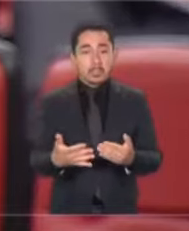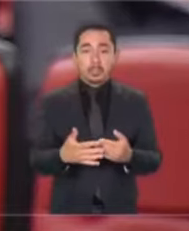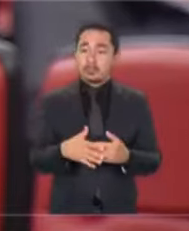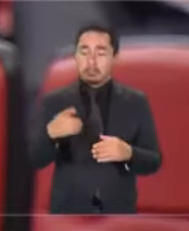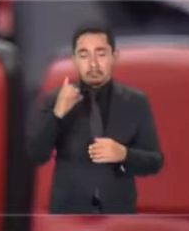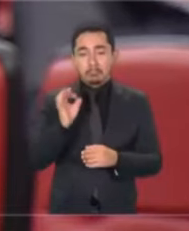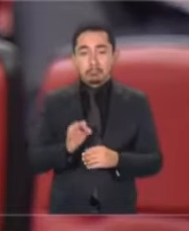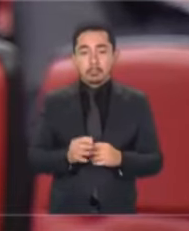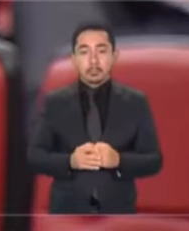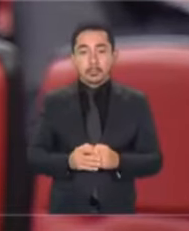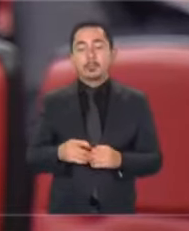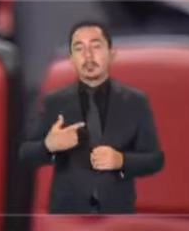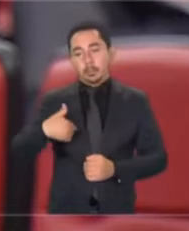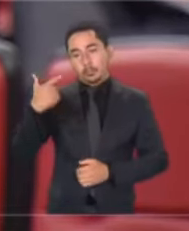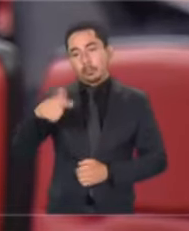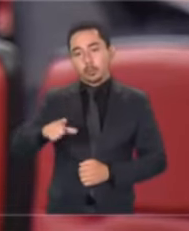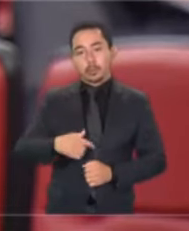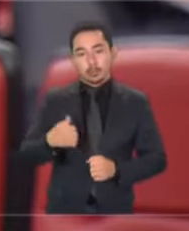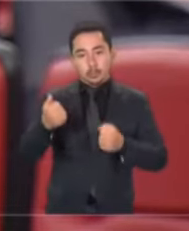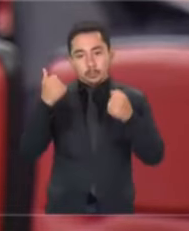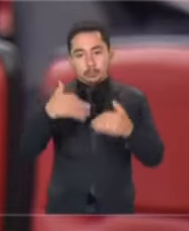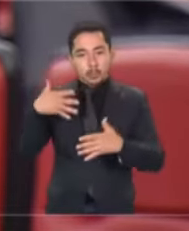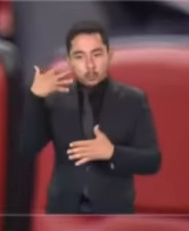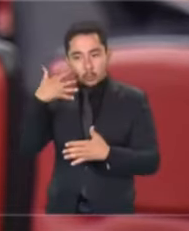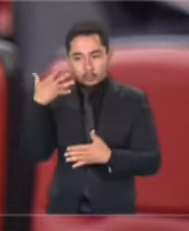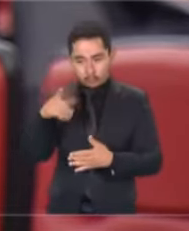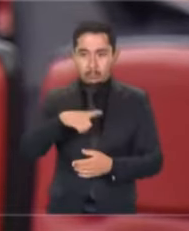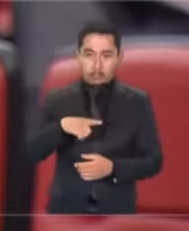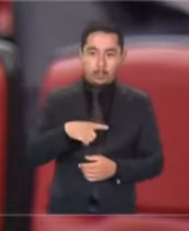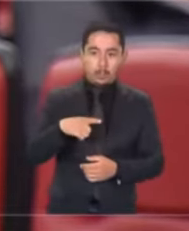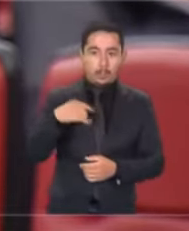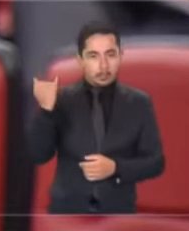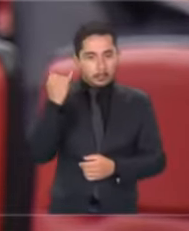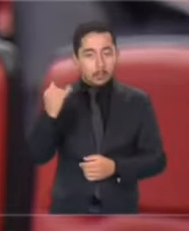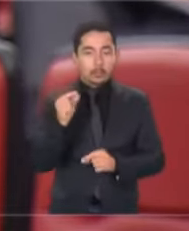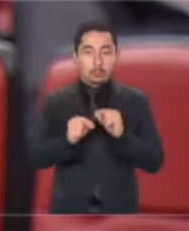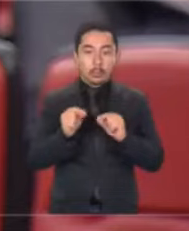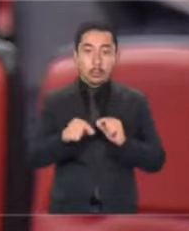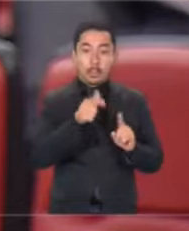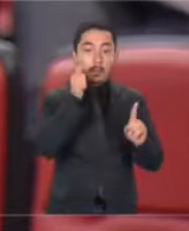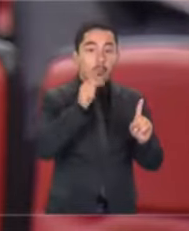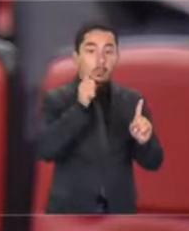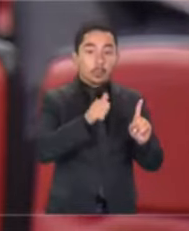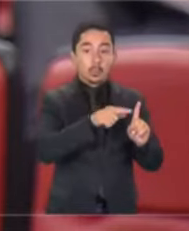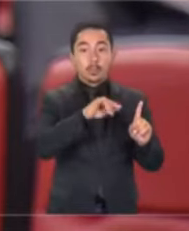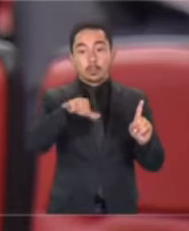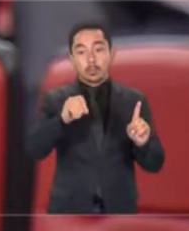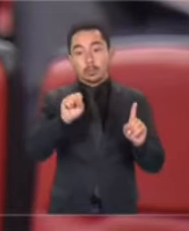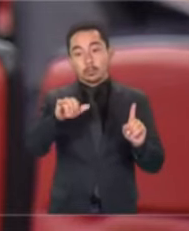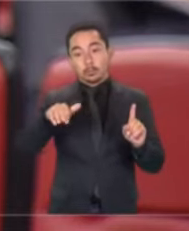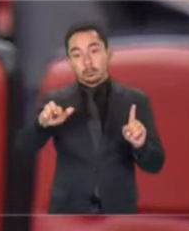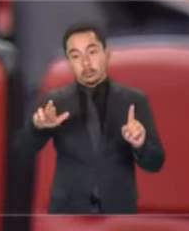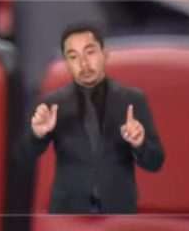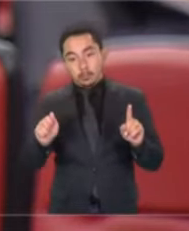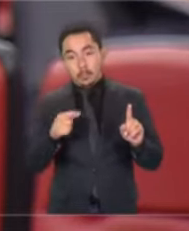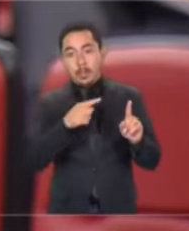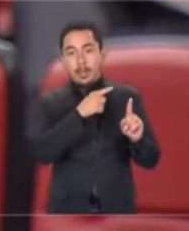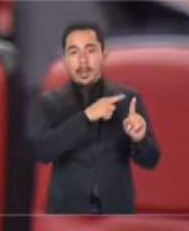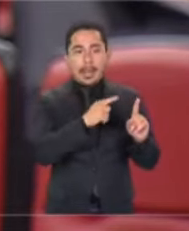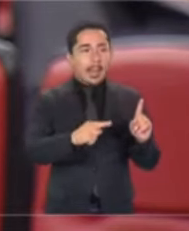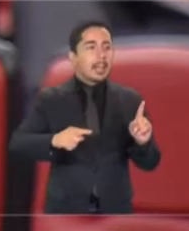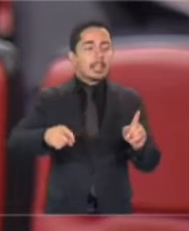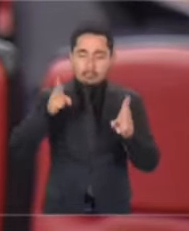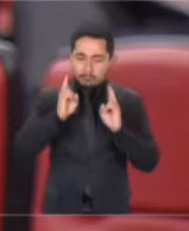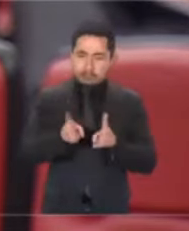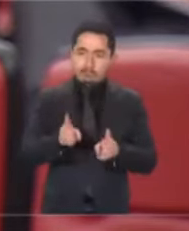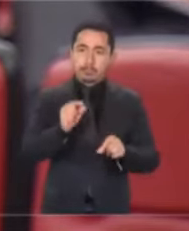é um outro ponto essencial que eu preciso trazer nessa sustentação oral, excelentíssimos, que é o fato de que a senhora Josimara, em todo momento do processo, foi bastante